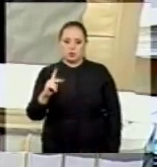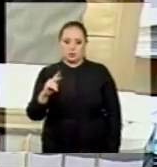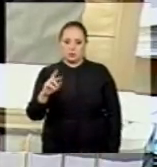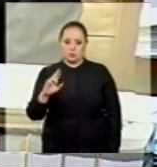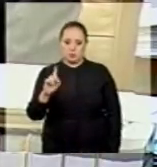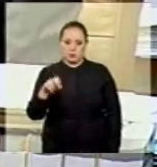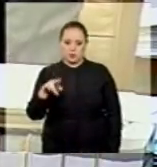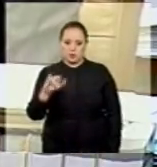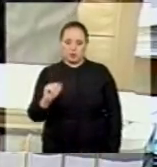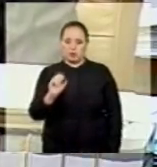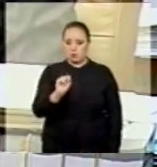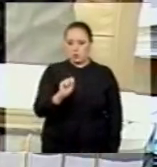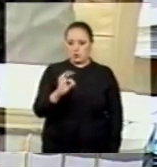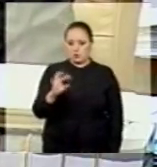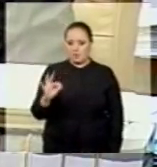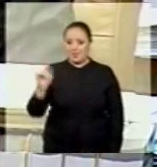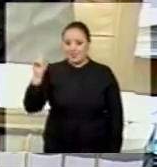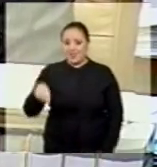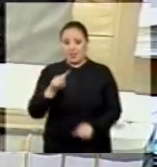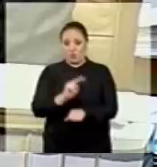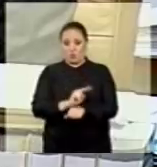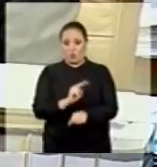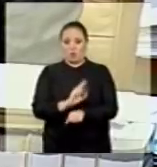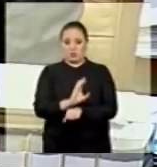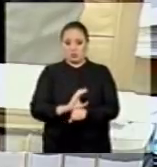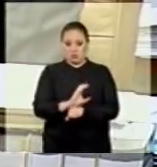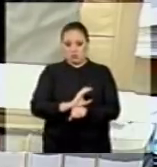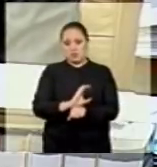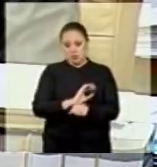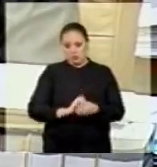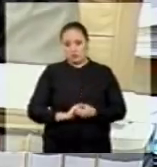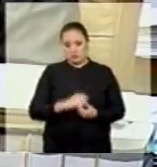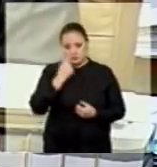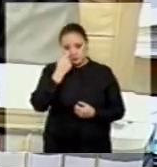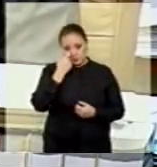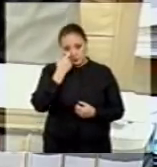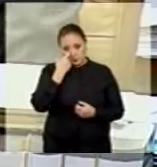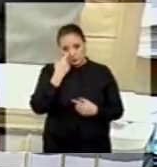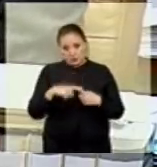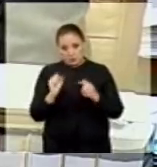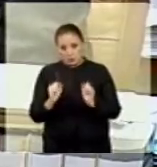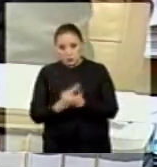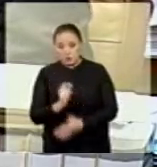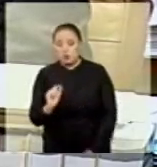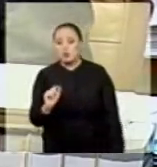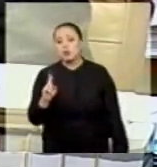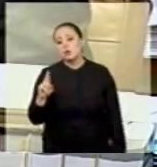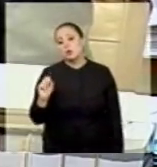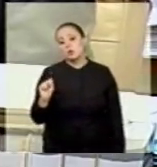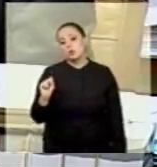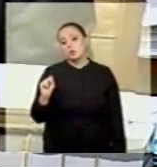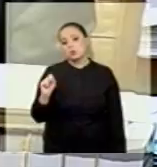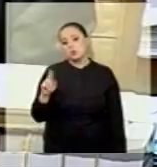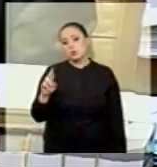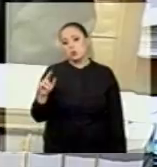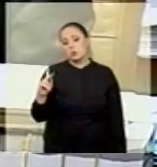Federal, guarda da Constituição, fecha aspas, sob pena de usurpação por parte do